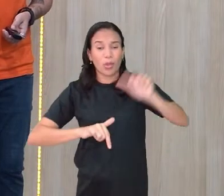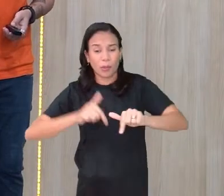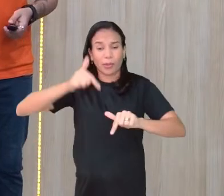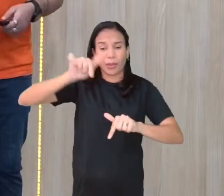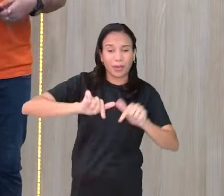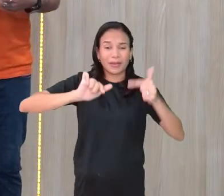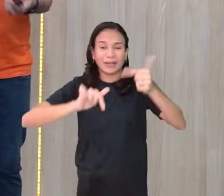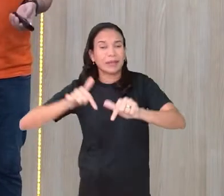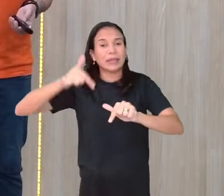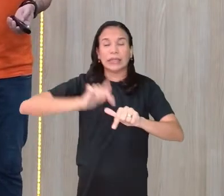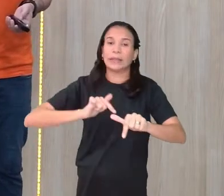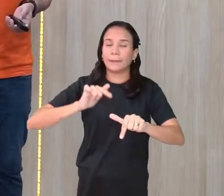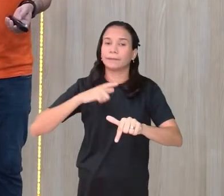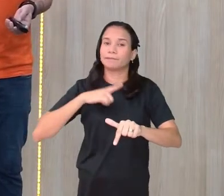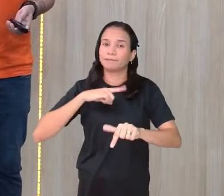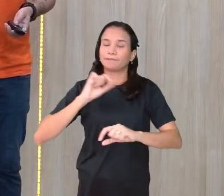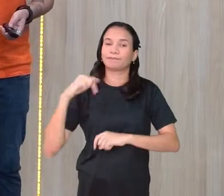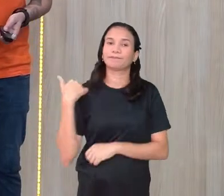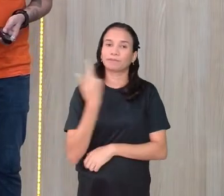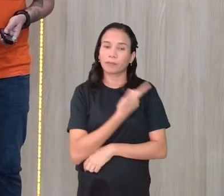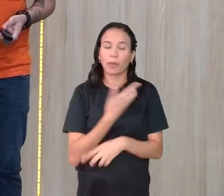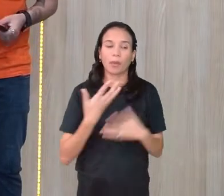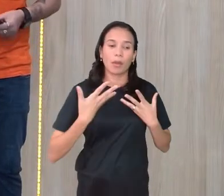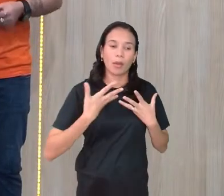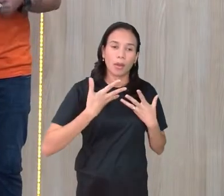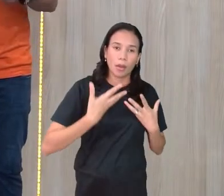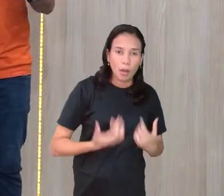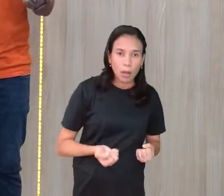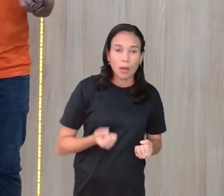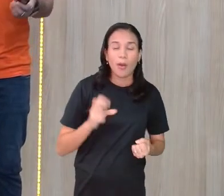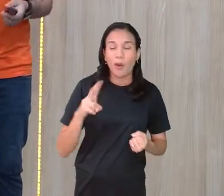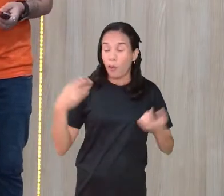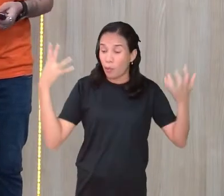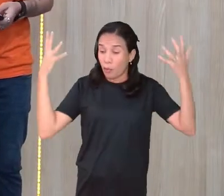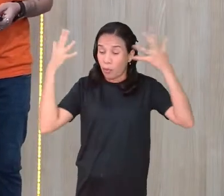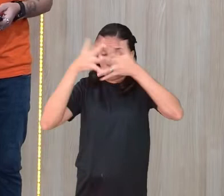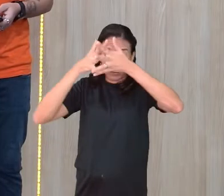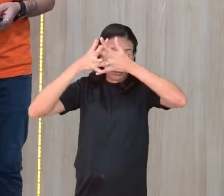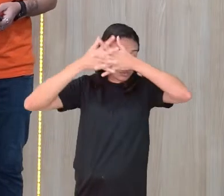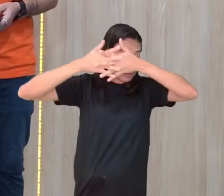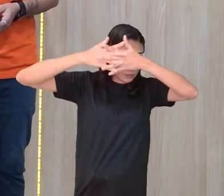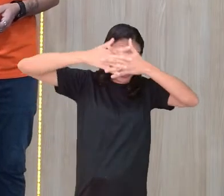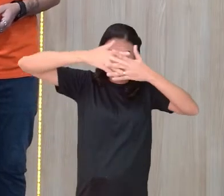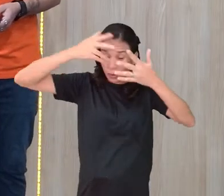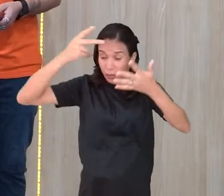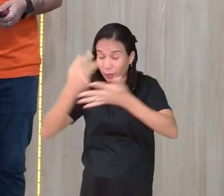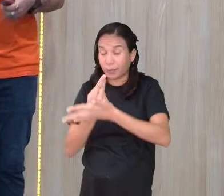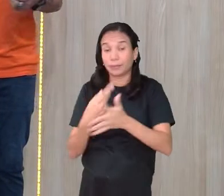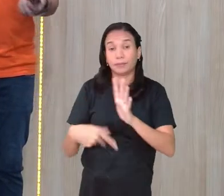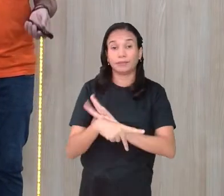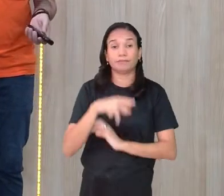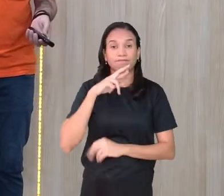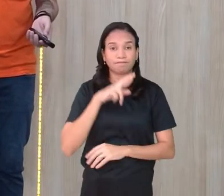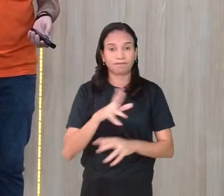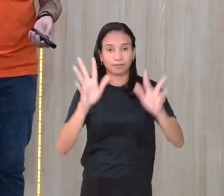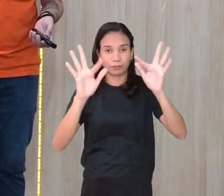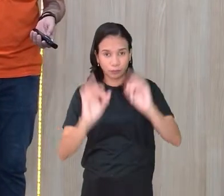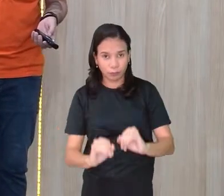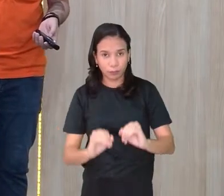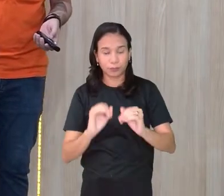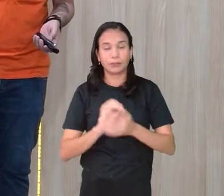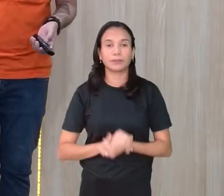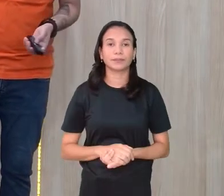longa, provavelmente a gente vai ficar ou cansado, ou vai se confundir, vai somar uma a mais, vai somar uma a menos e chegar no